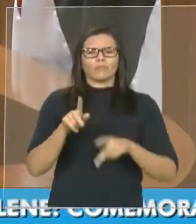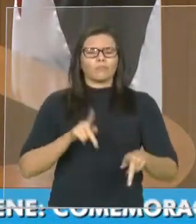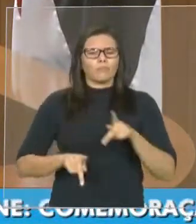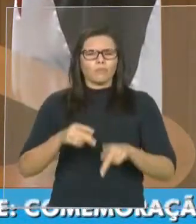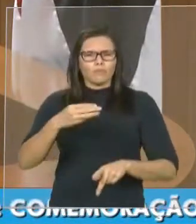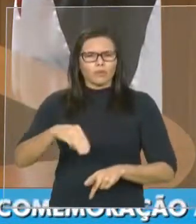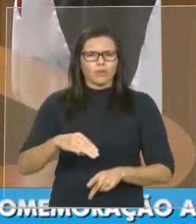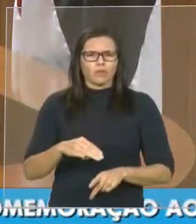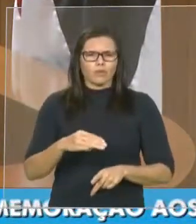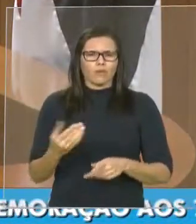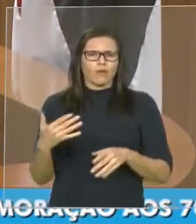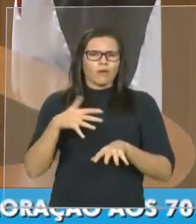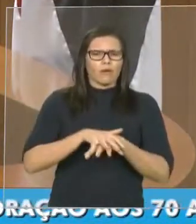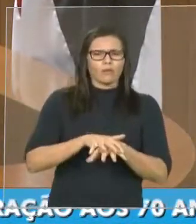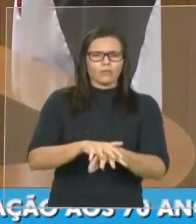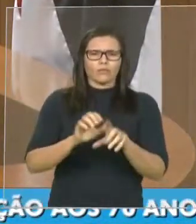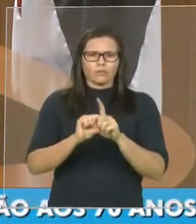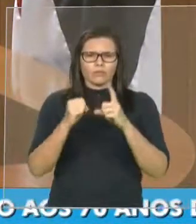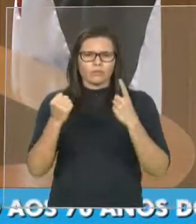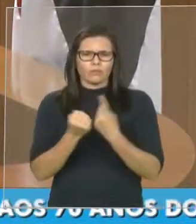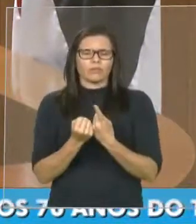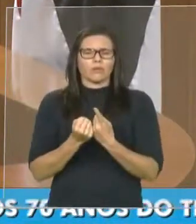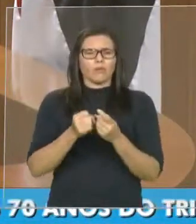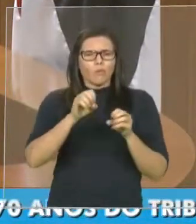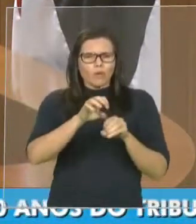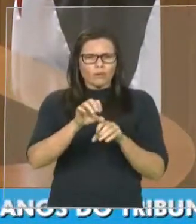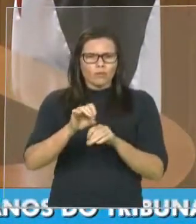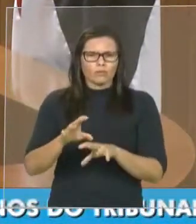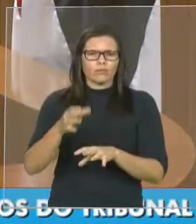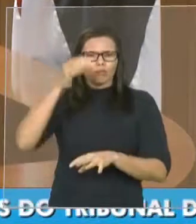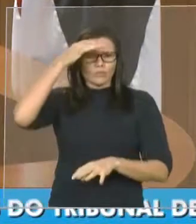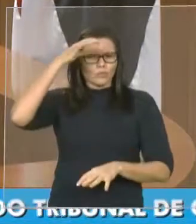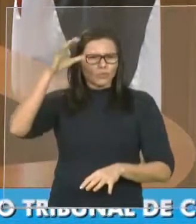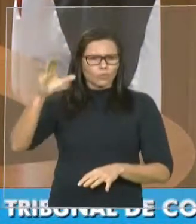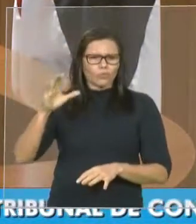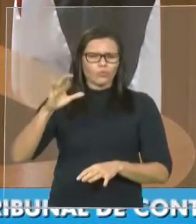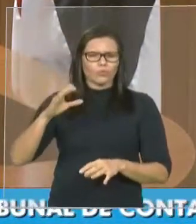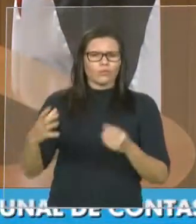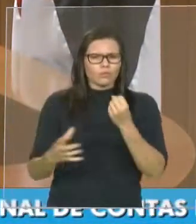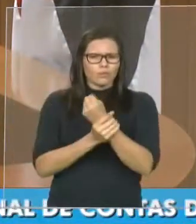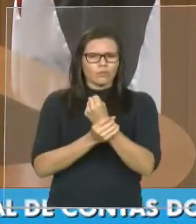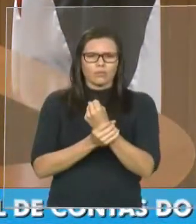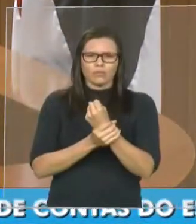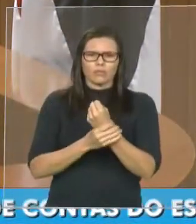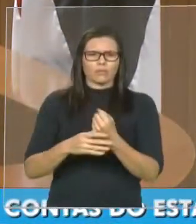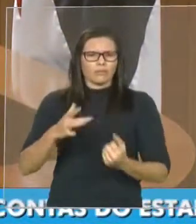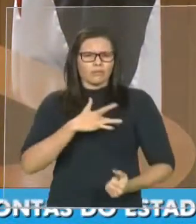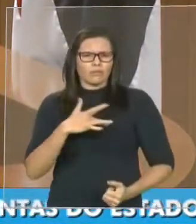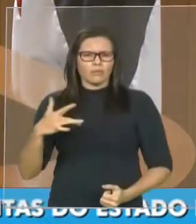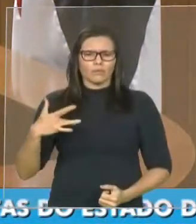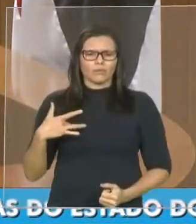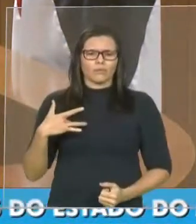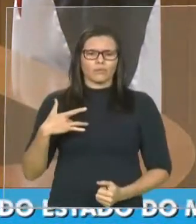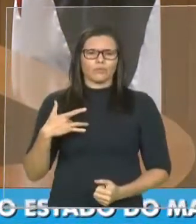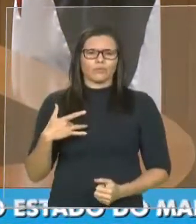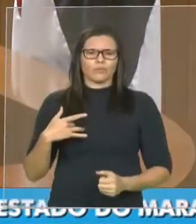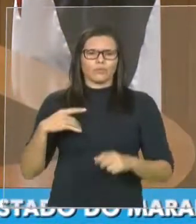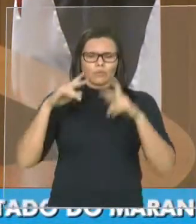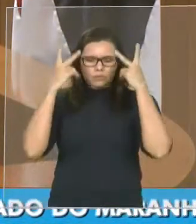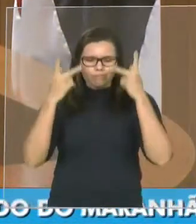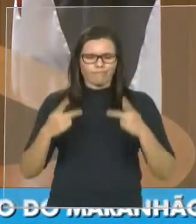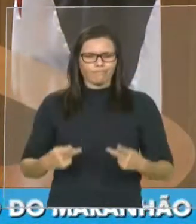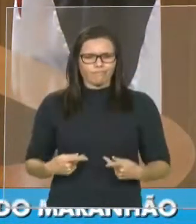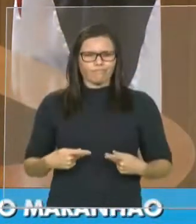social, prosperidade, educação, cultura, segurança, saúde,